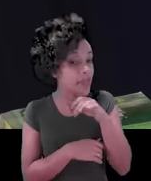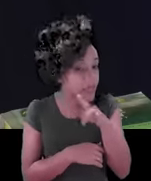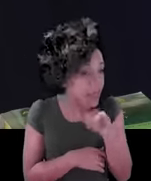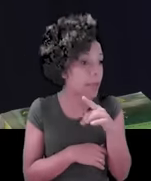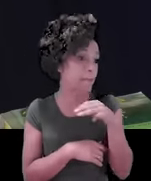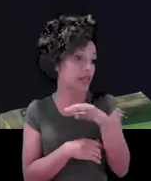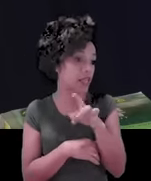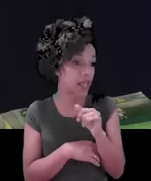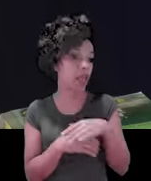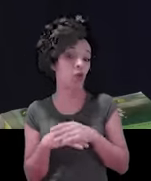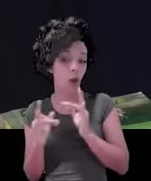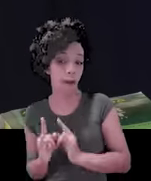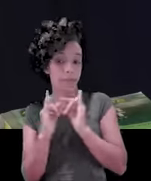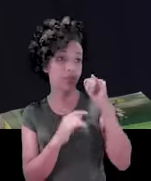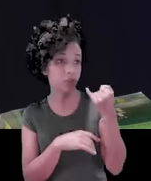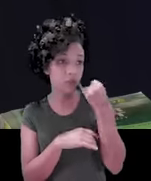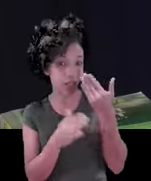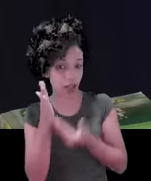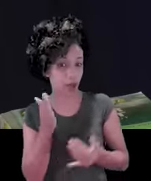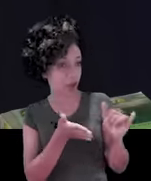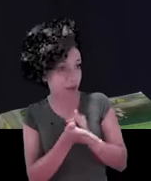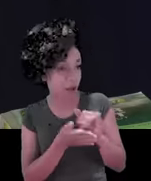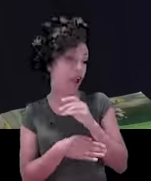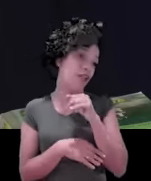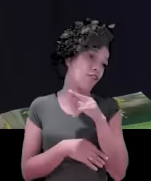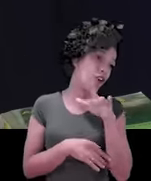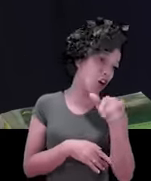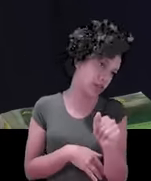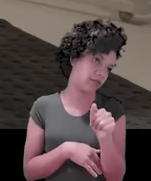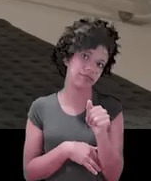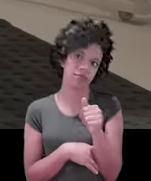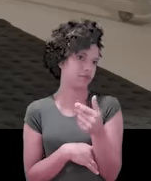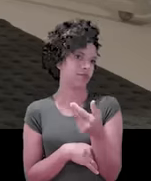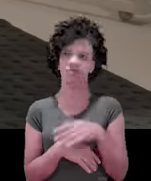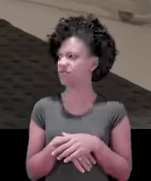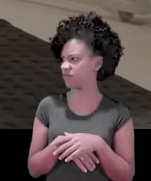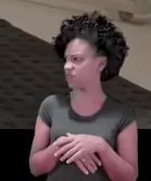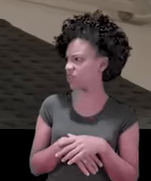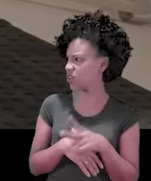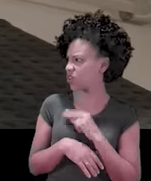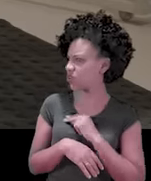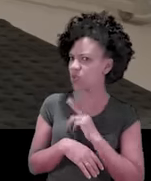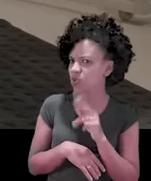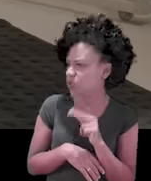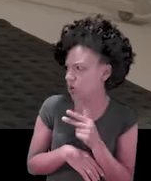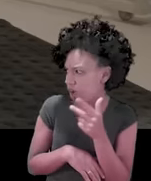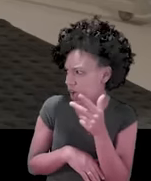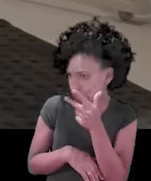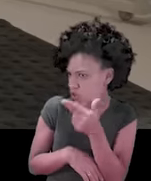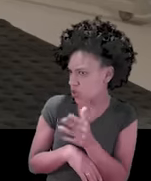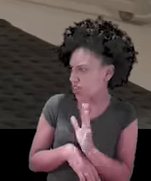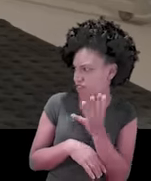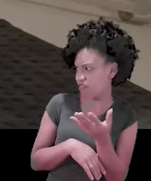tá faltando de Romeu e Julieta está caindo em Alenquer Alenquer aí o carinho em casa chamada é o meu cachorro quer falar aqui na vida né velho nem